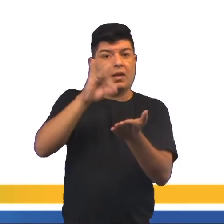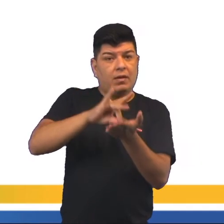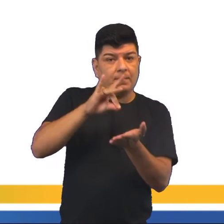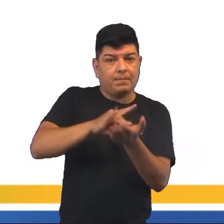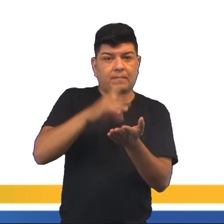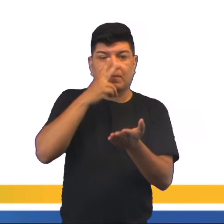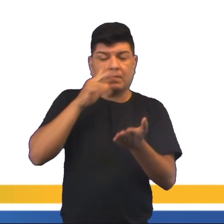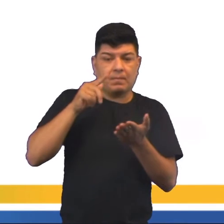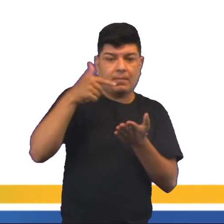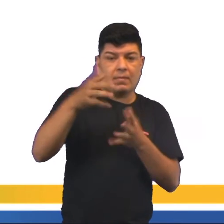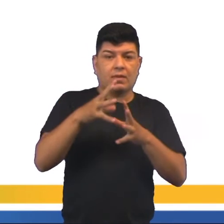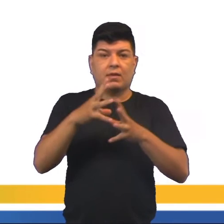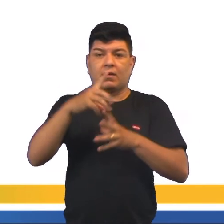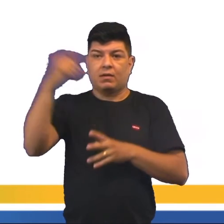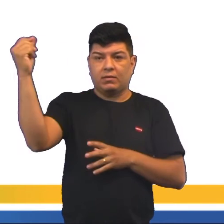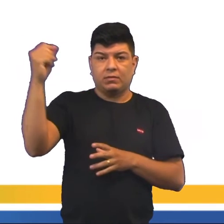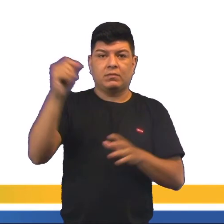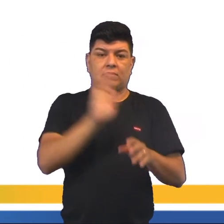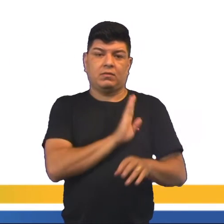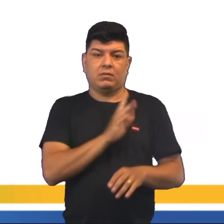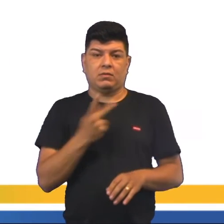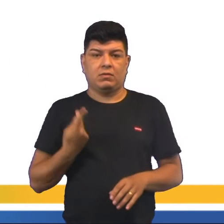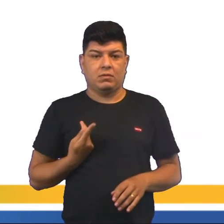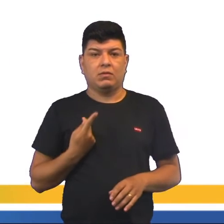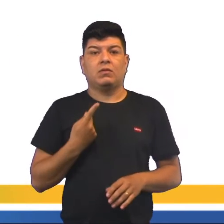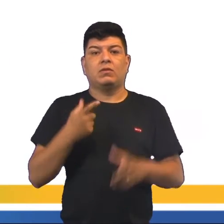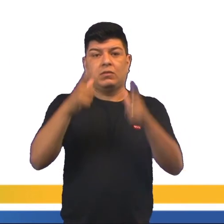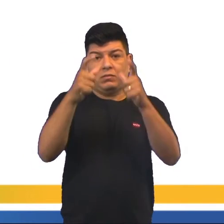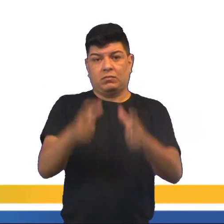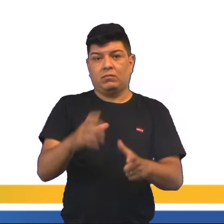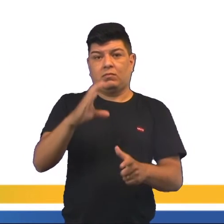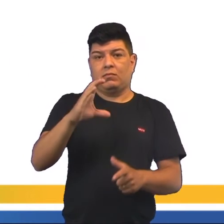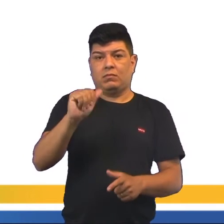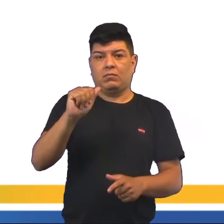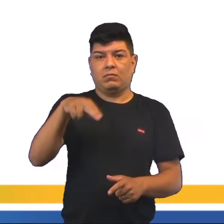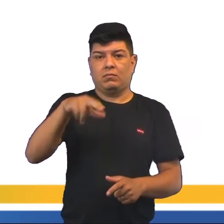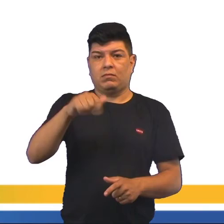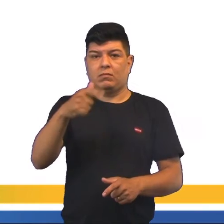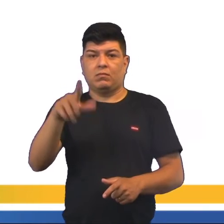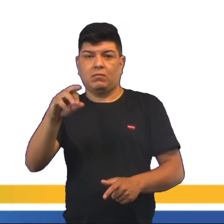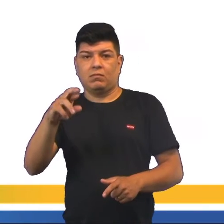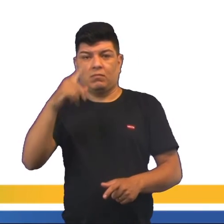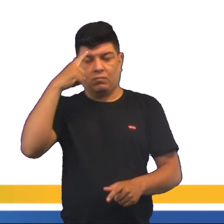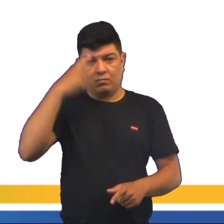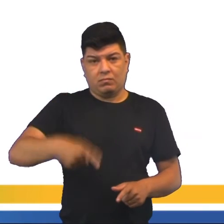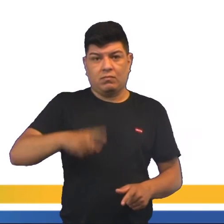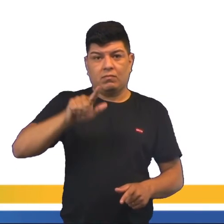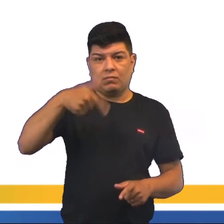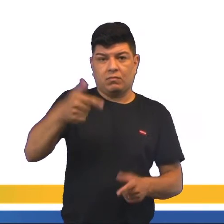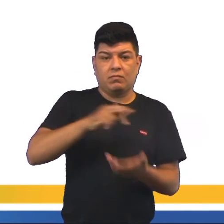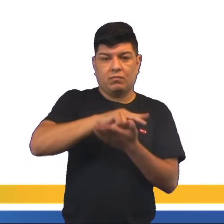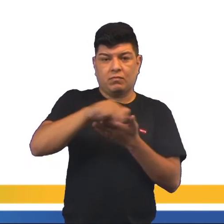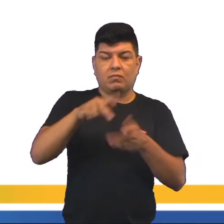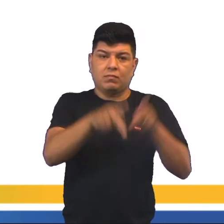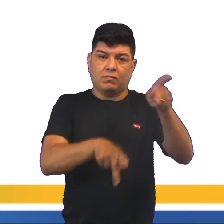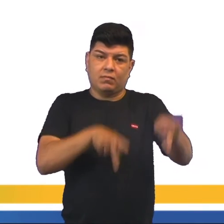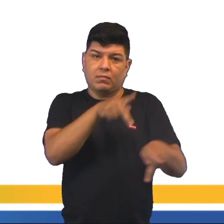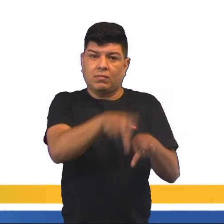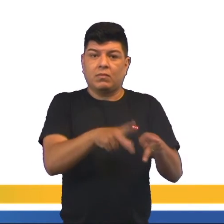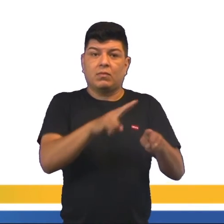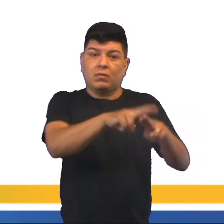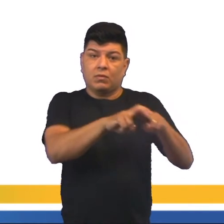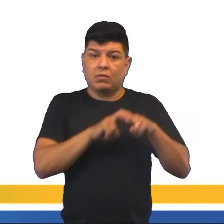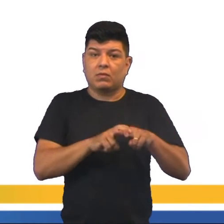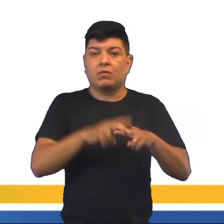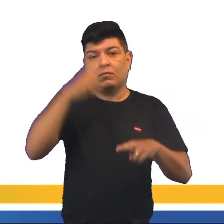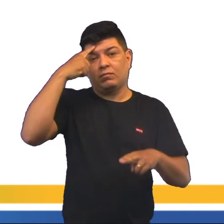verdade é que após a saída dos hebreus da região de Canaã, né, estava dominado por outros povos, como os filisteus, os cananeus. Por isso, os